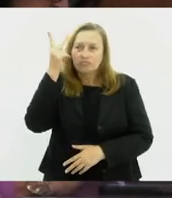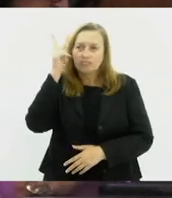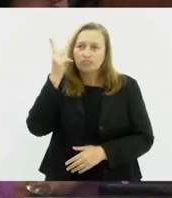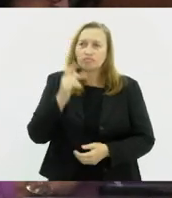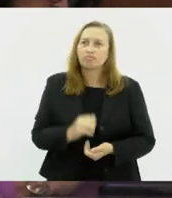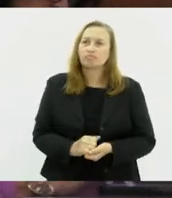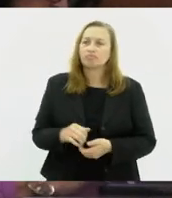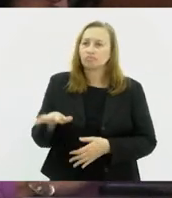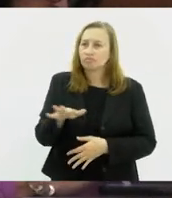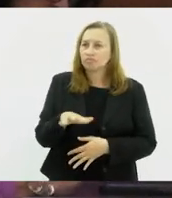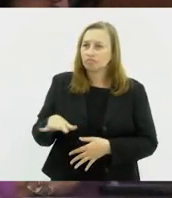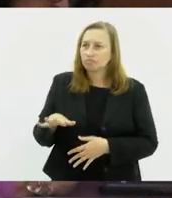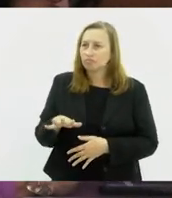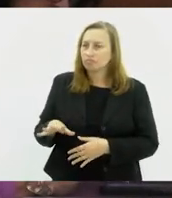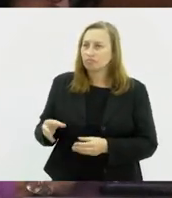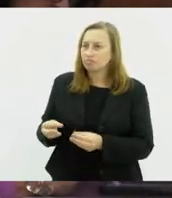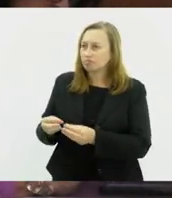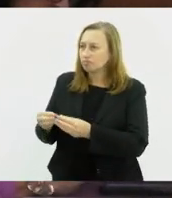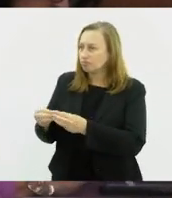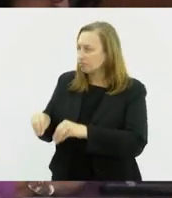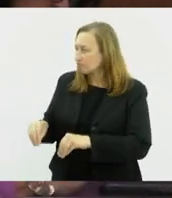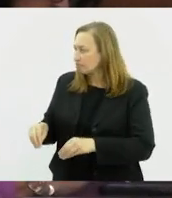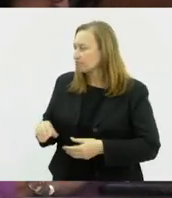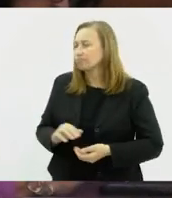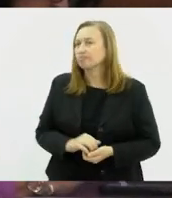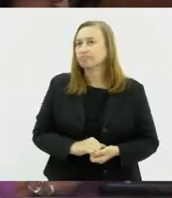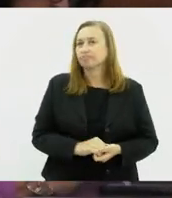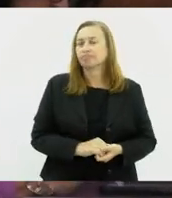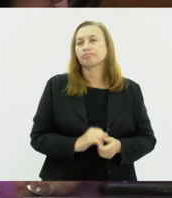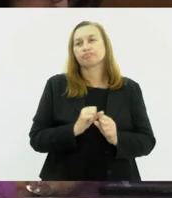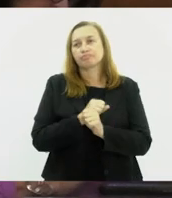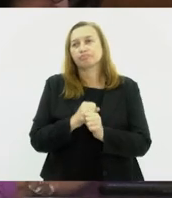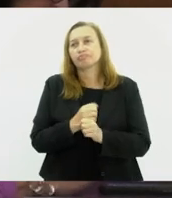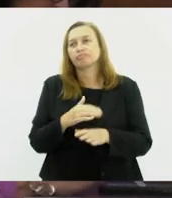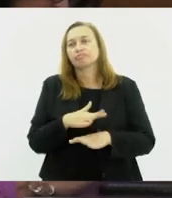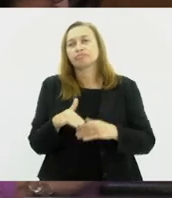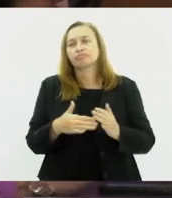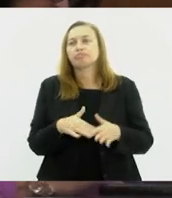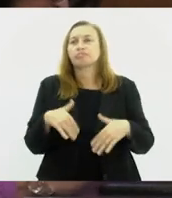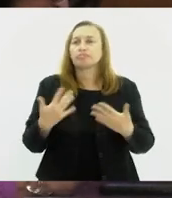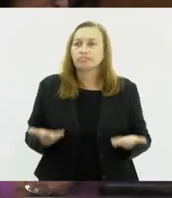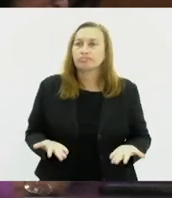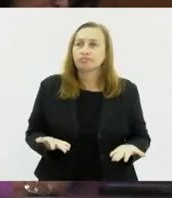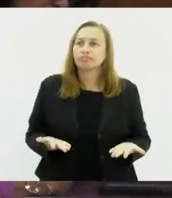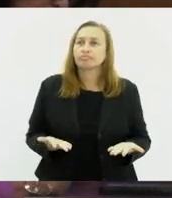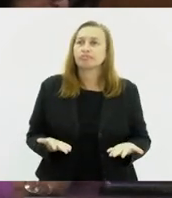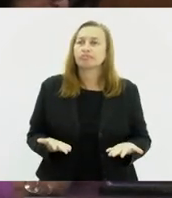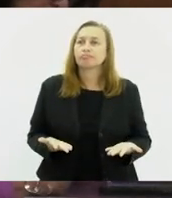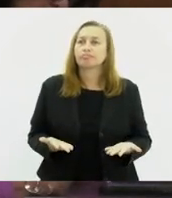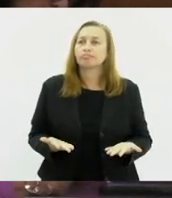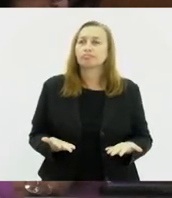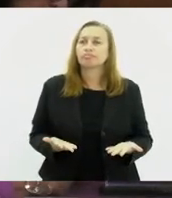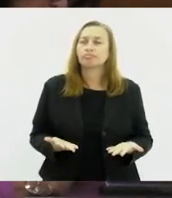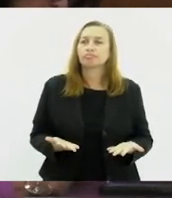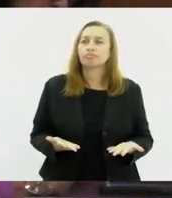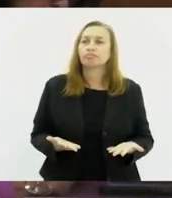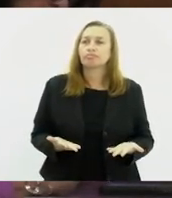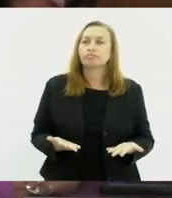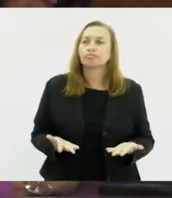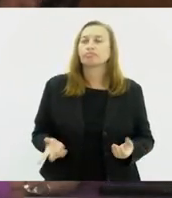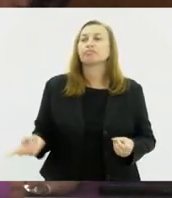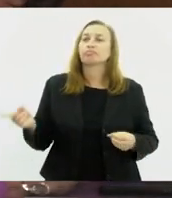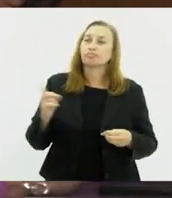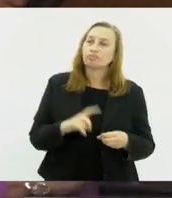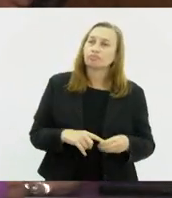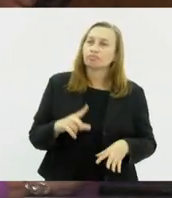nesses territórios que foram tantos atingidos Eh esses anos todos então espero que assim a gente não volte a